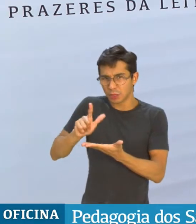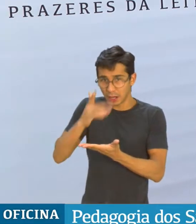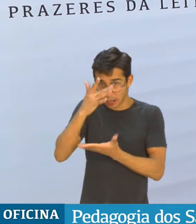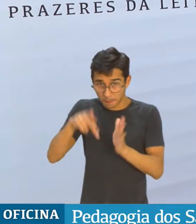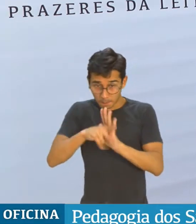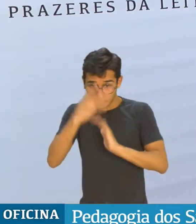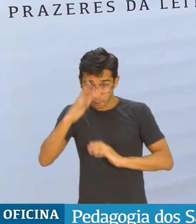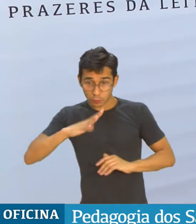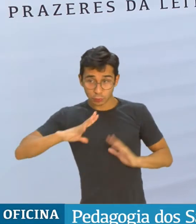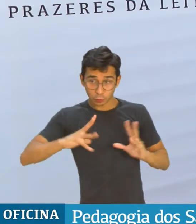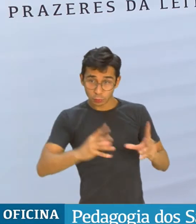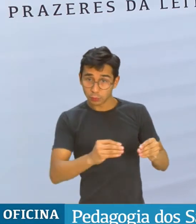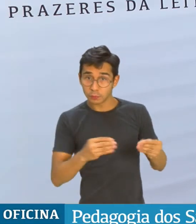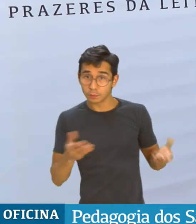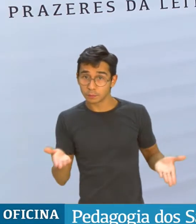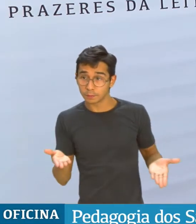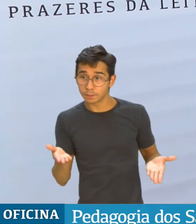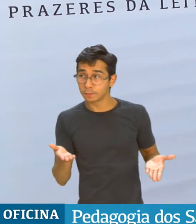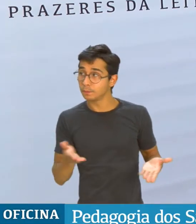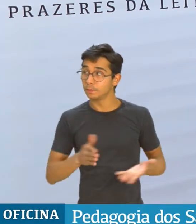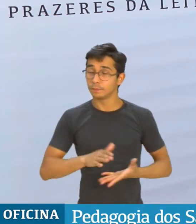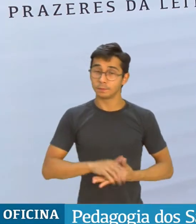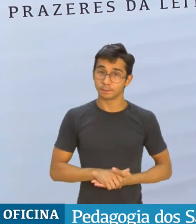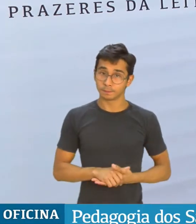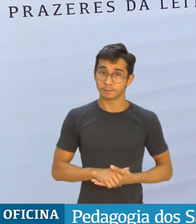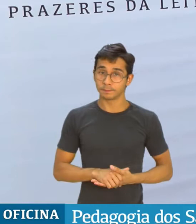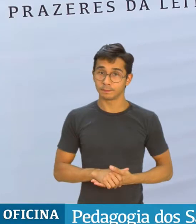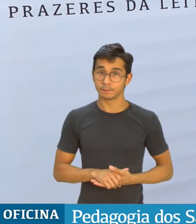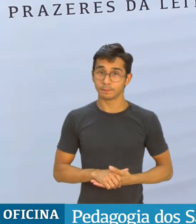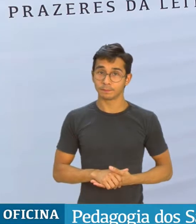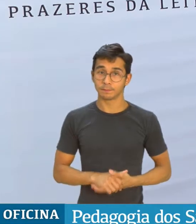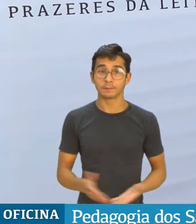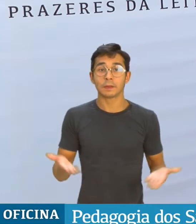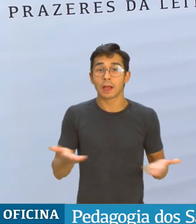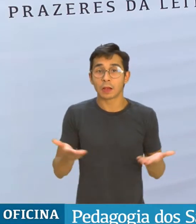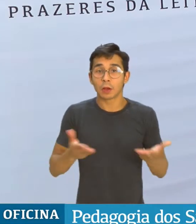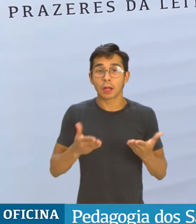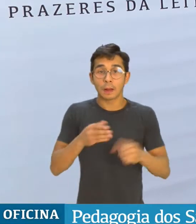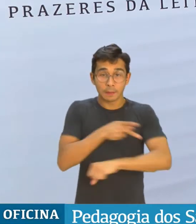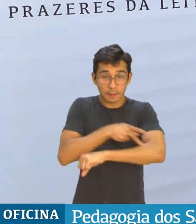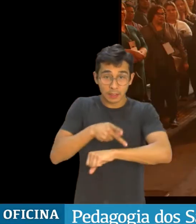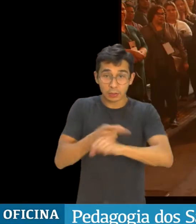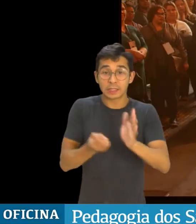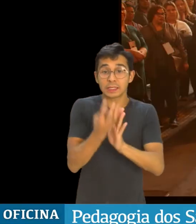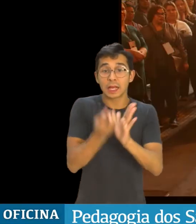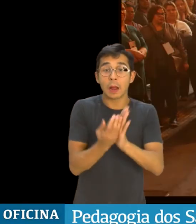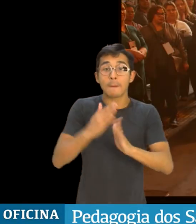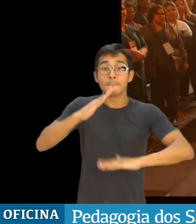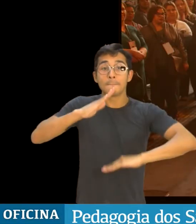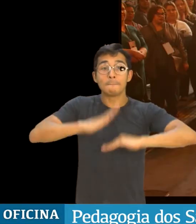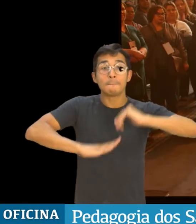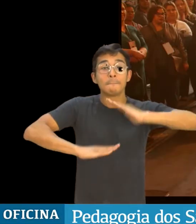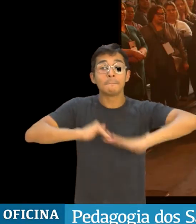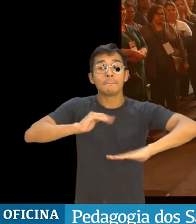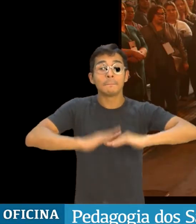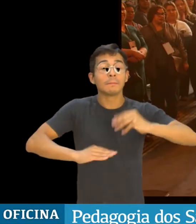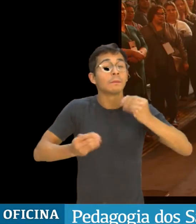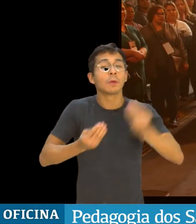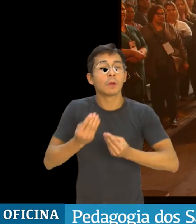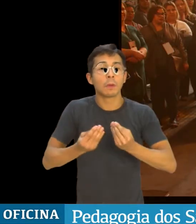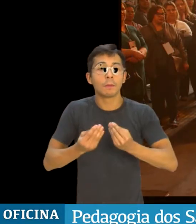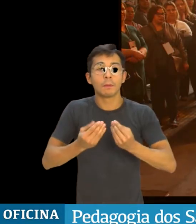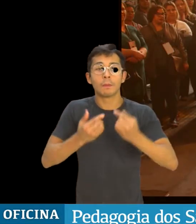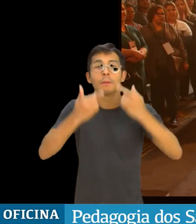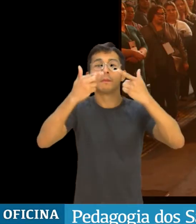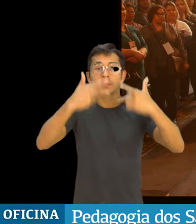mundo. E aí agora a gente vai falar um pouco sobre a prática, né? Como que a gente faz para alguns